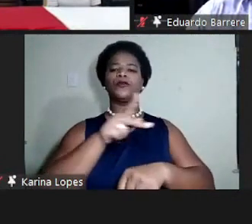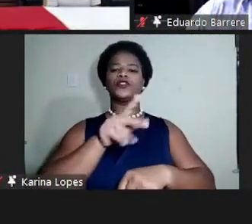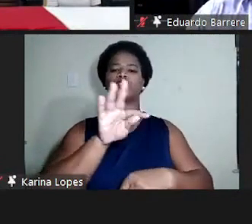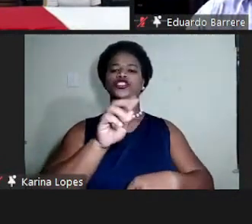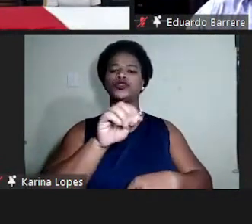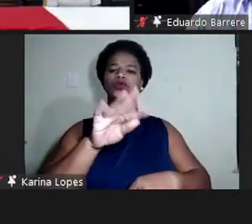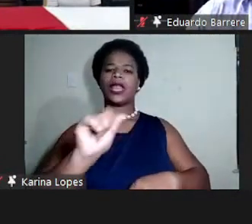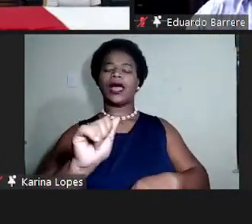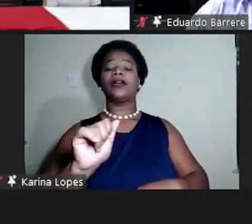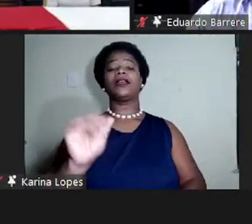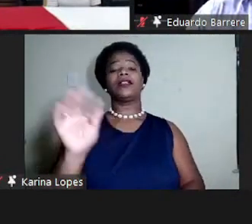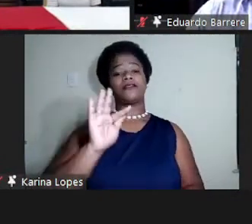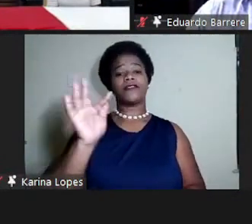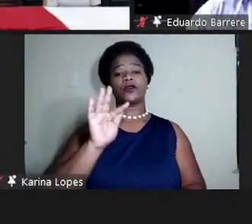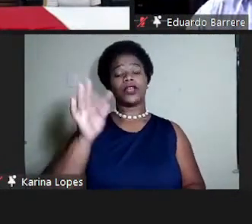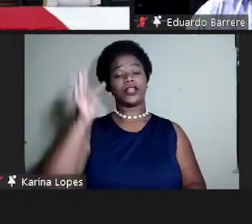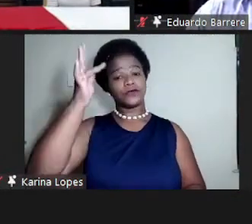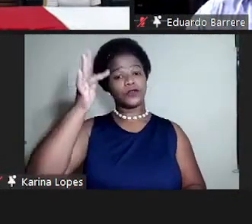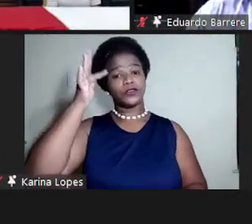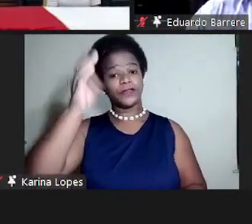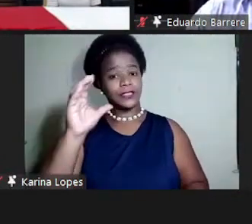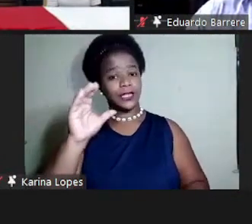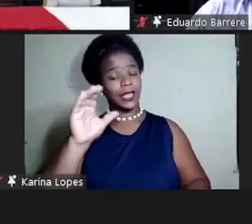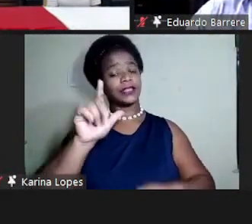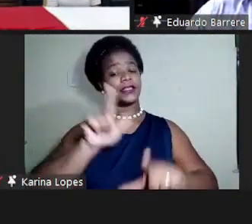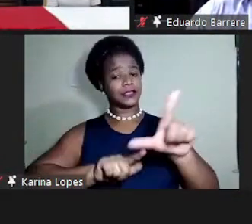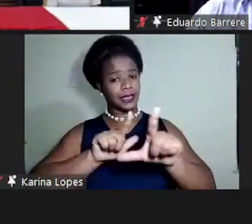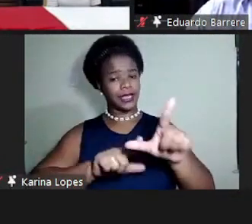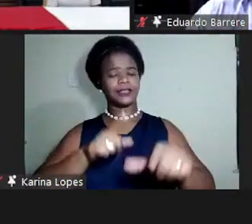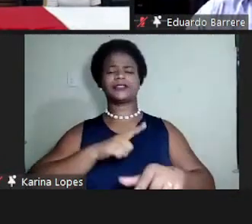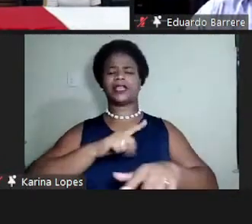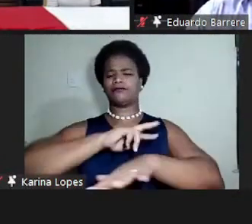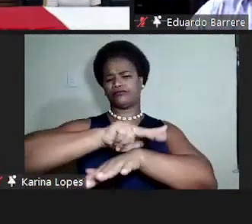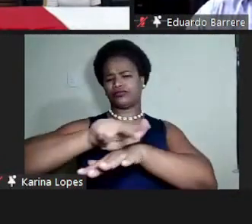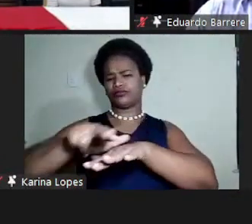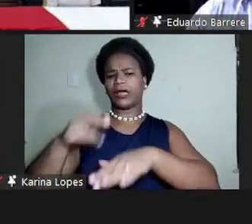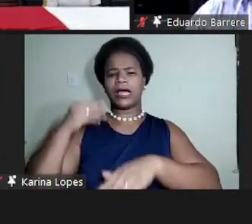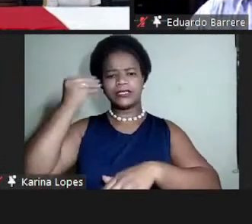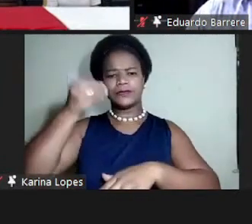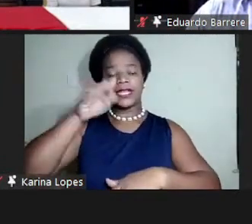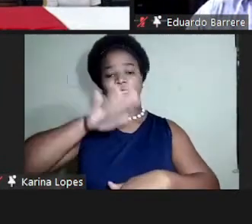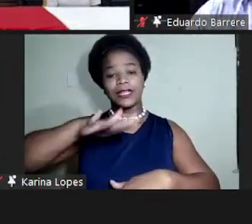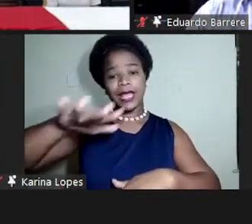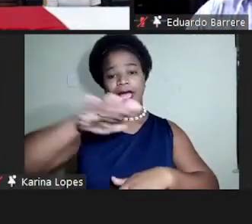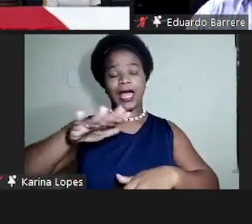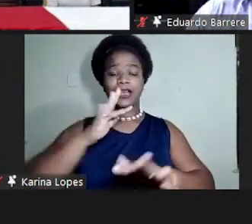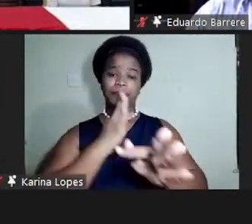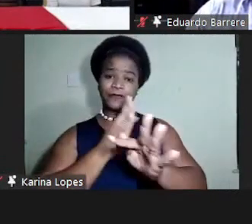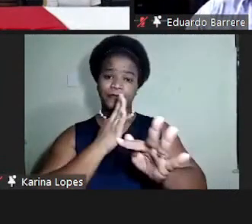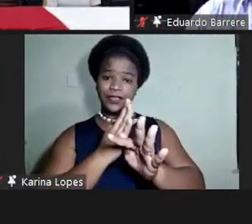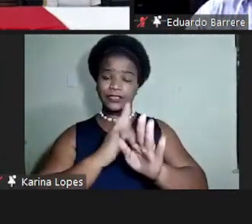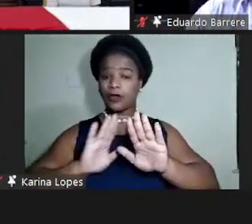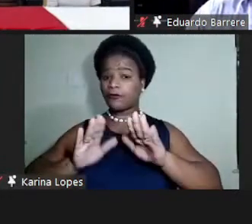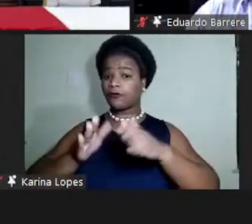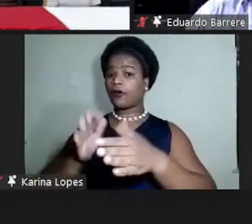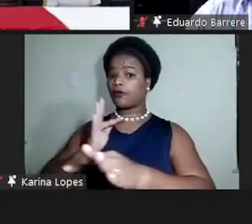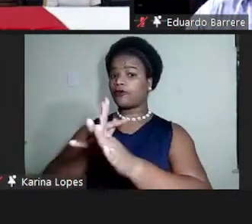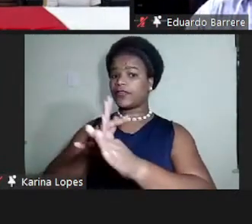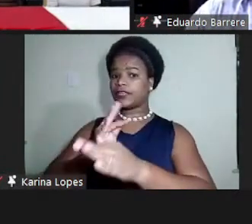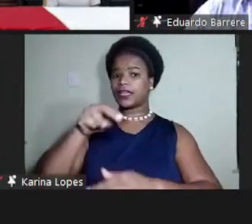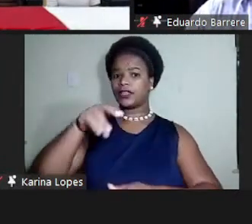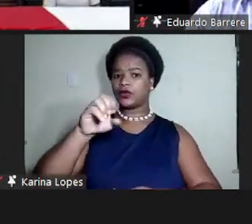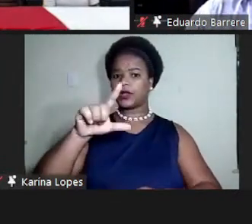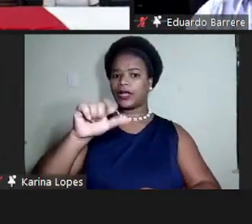Marcelina. Possui vasta experiência na área de Física, com ênfase em Física Nuclear. Nossos parabéns